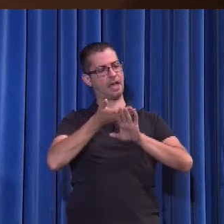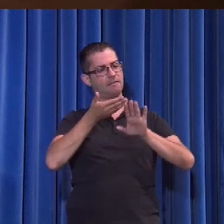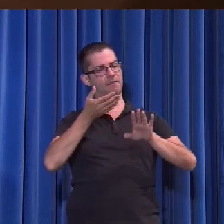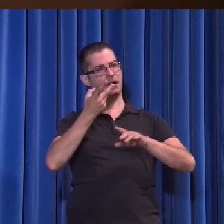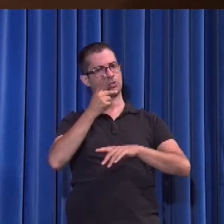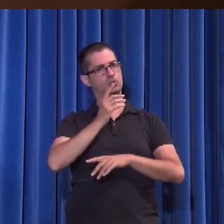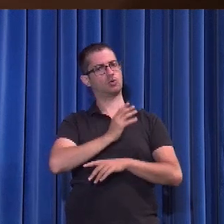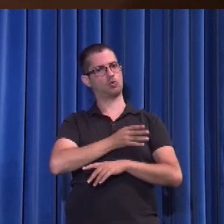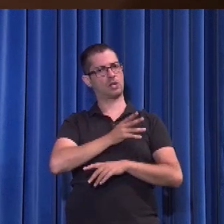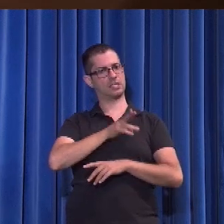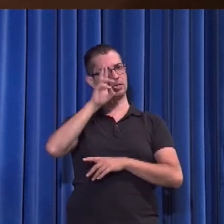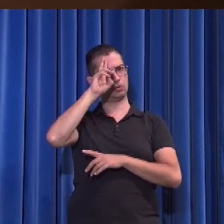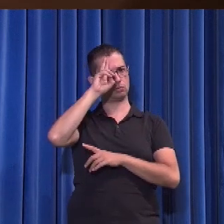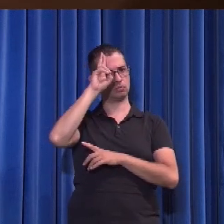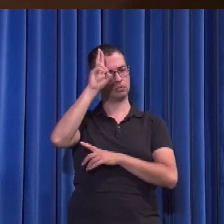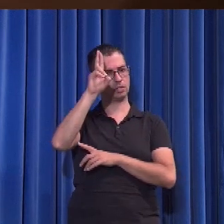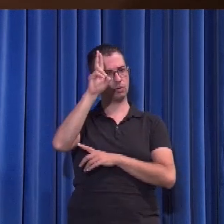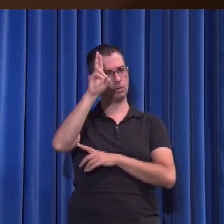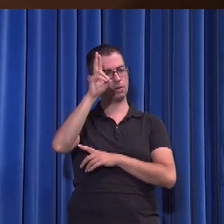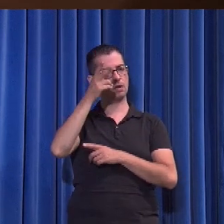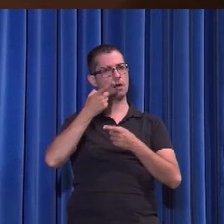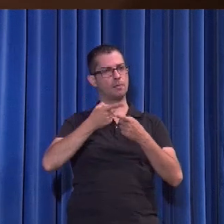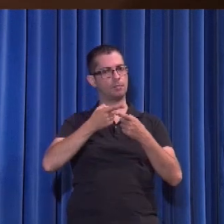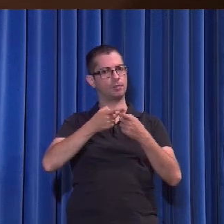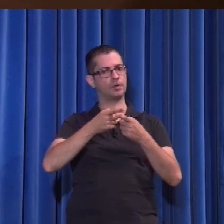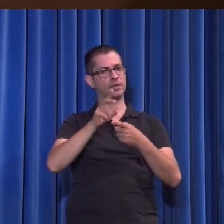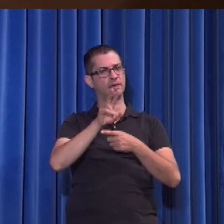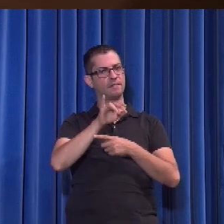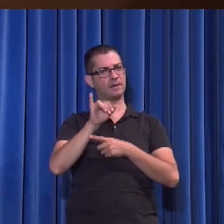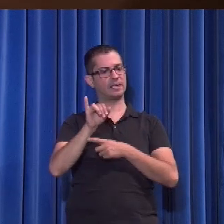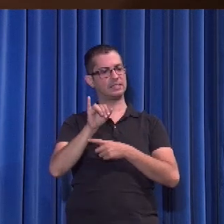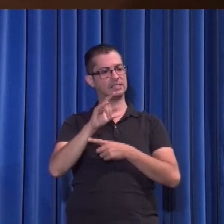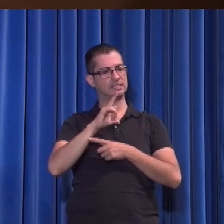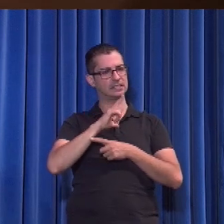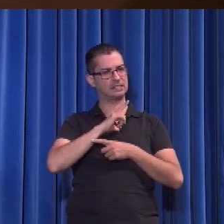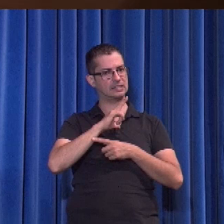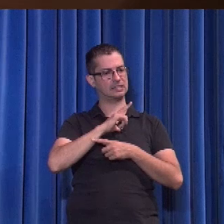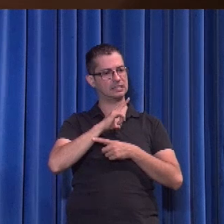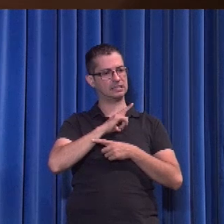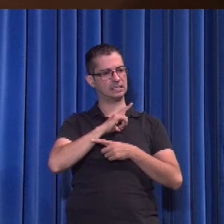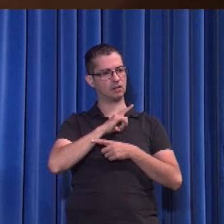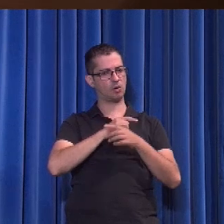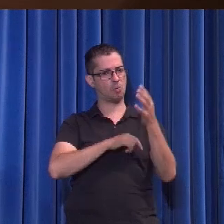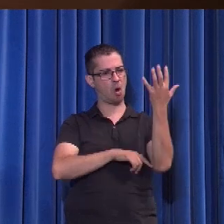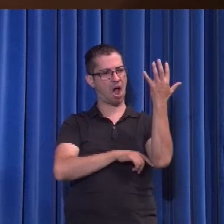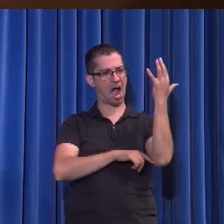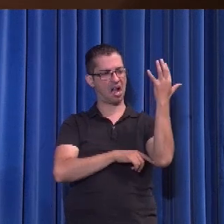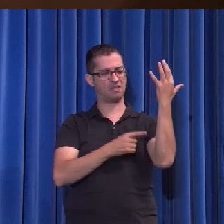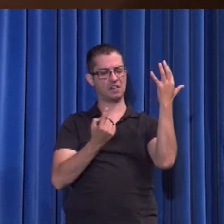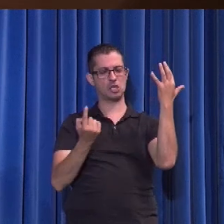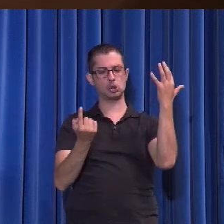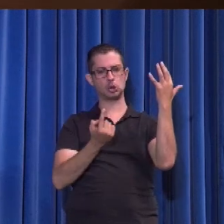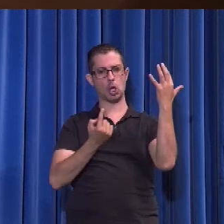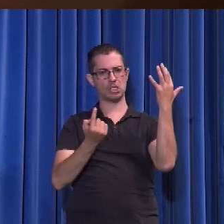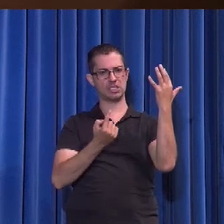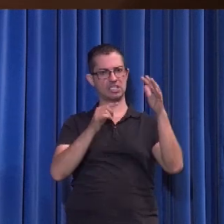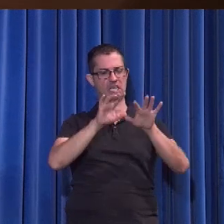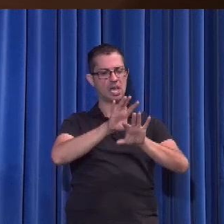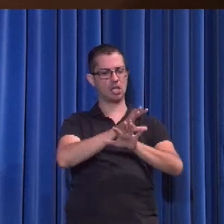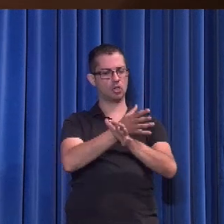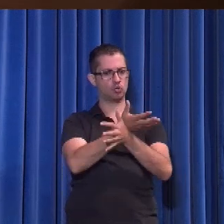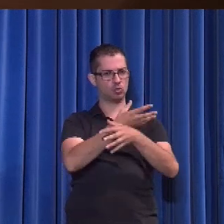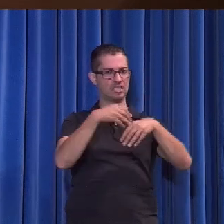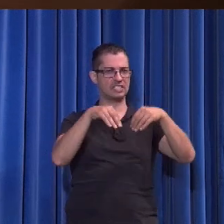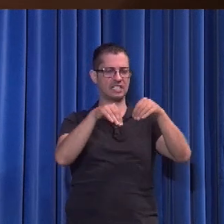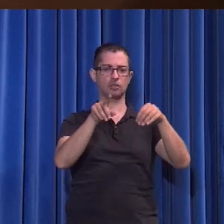Senhor. Porque será como arbusto solitário no deserto, e não verá quando